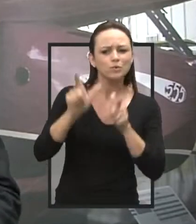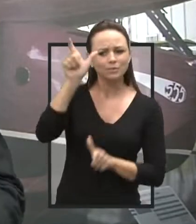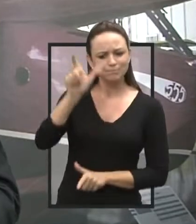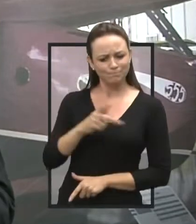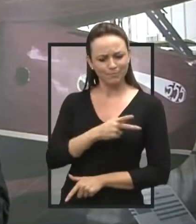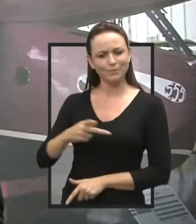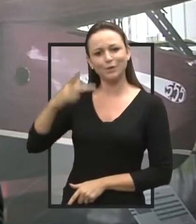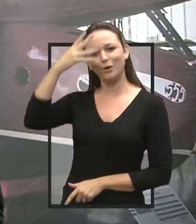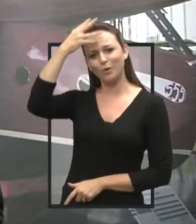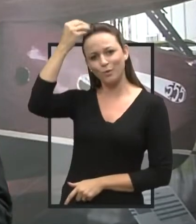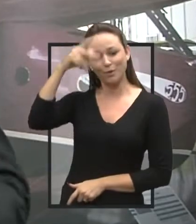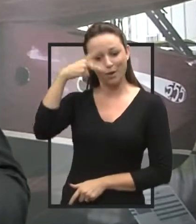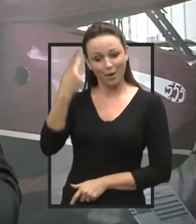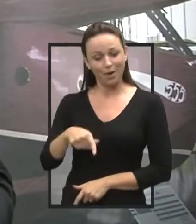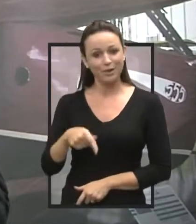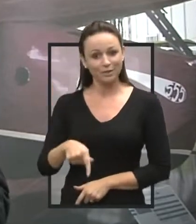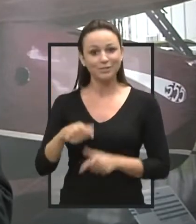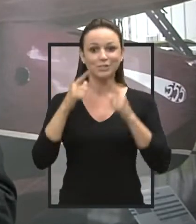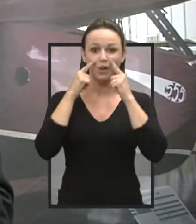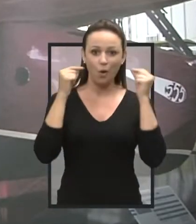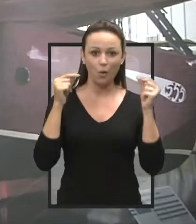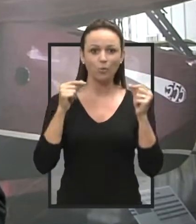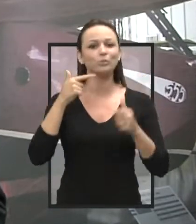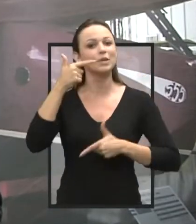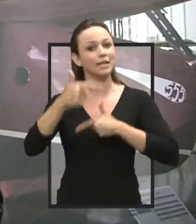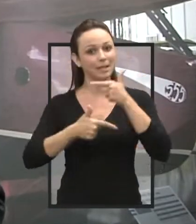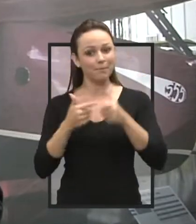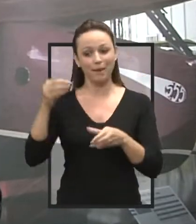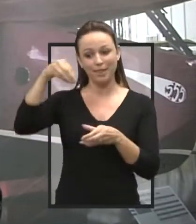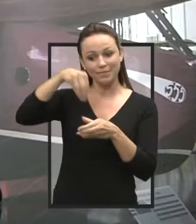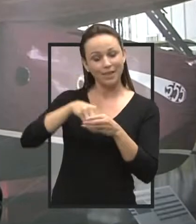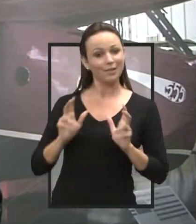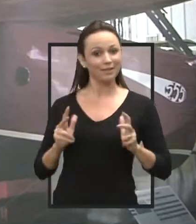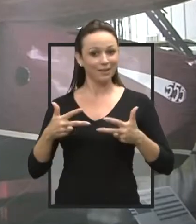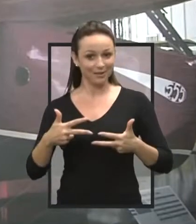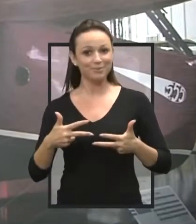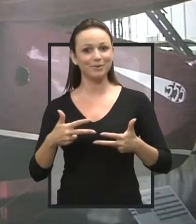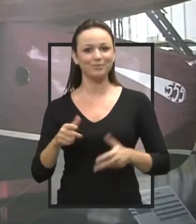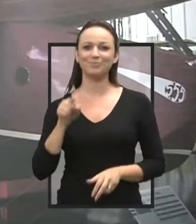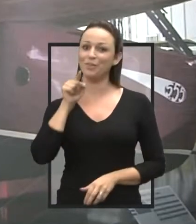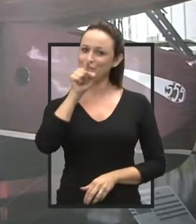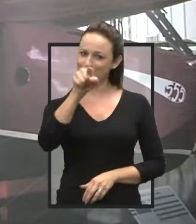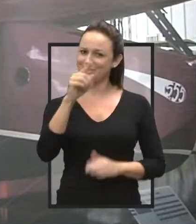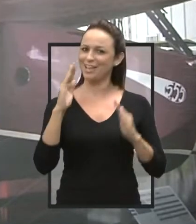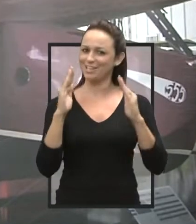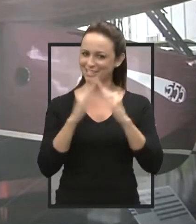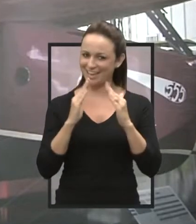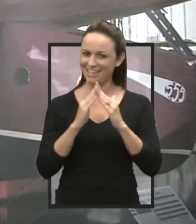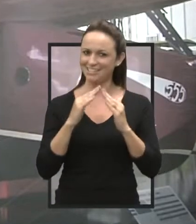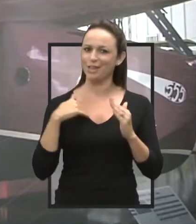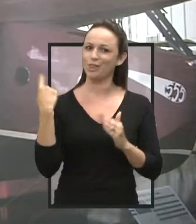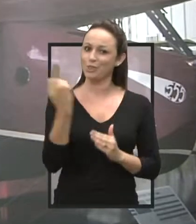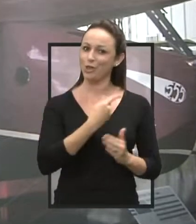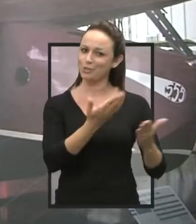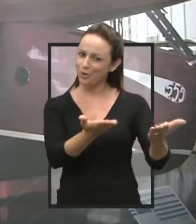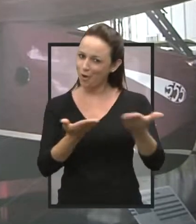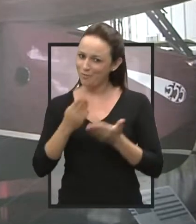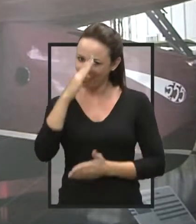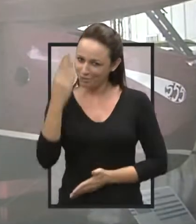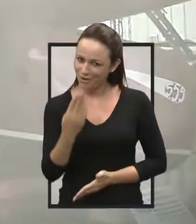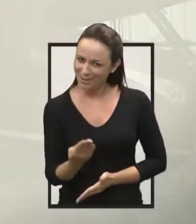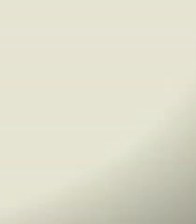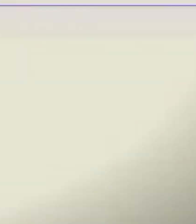Flores para a cidade e para os trabalhos da Câmara Municipal. E você aí de casa é o nosso convidado de